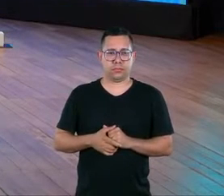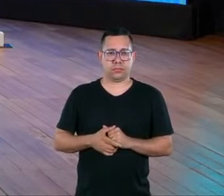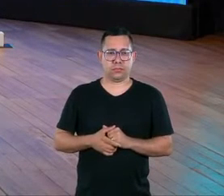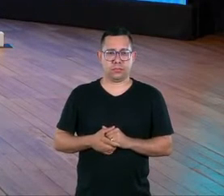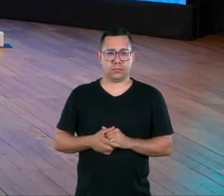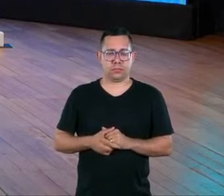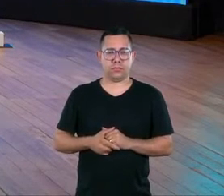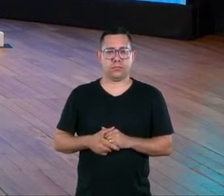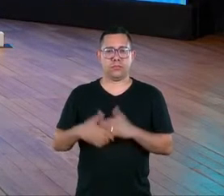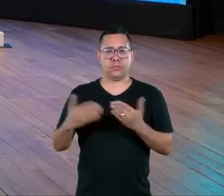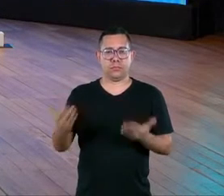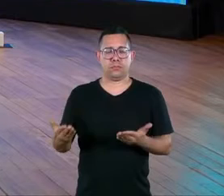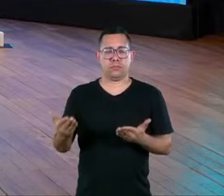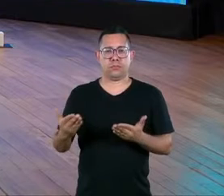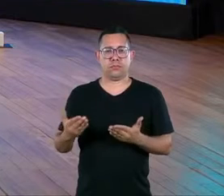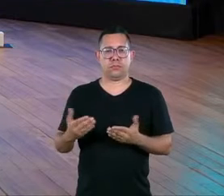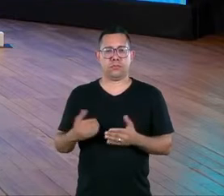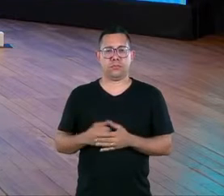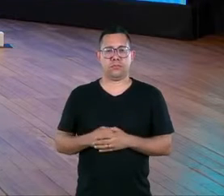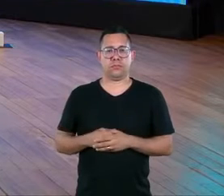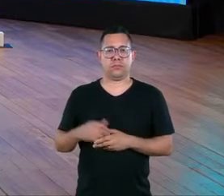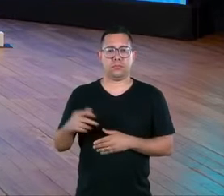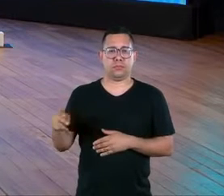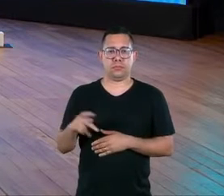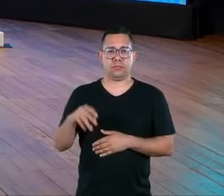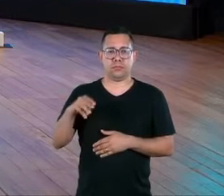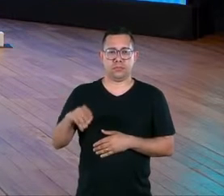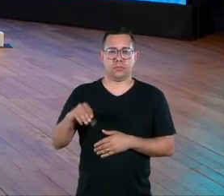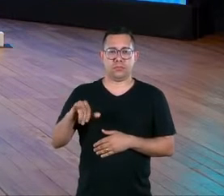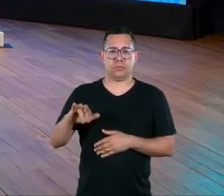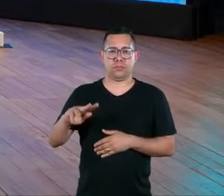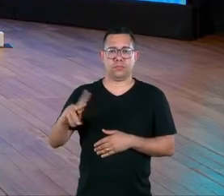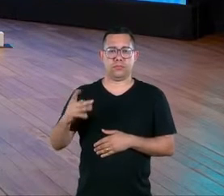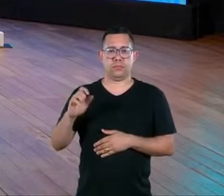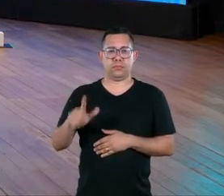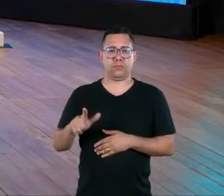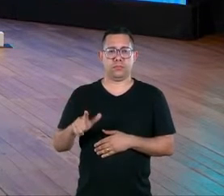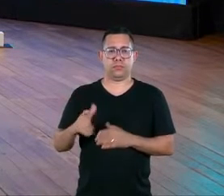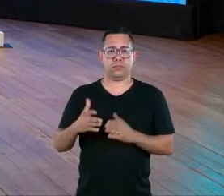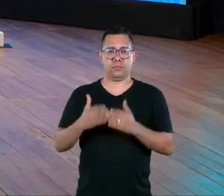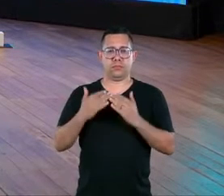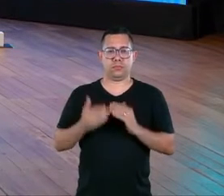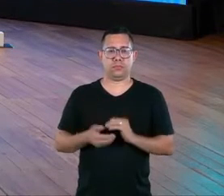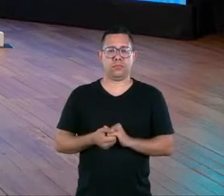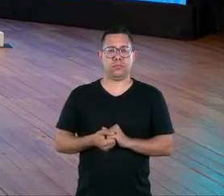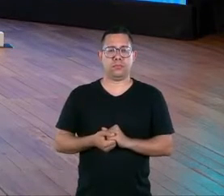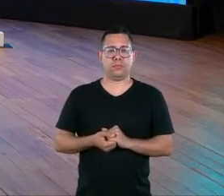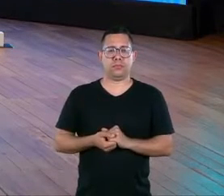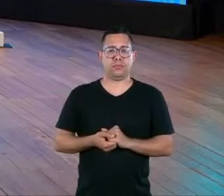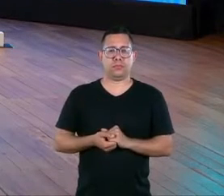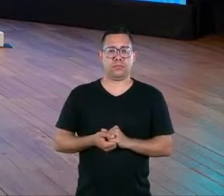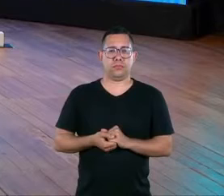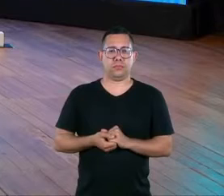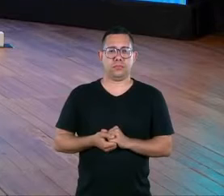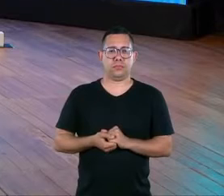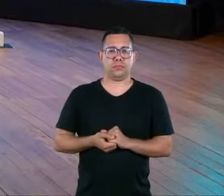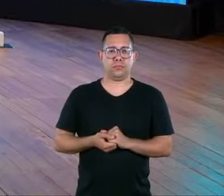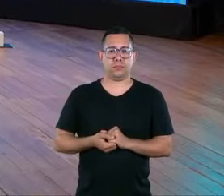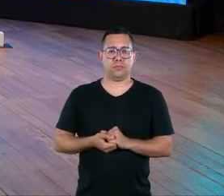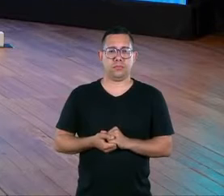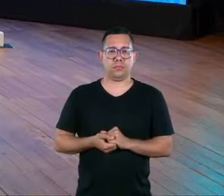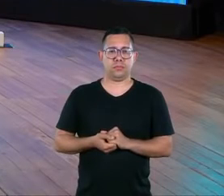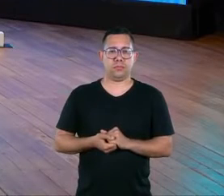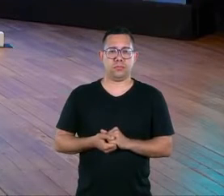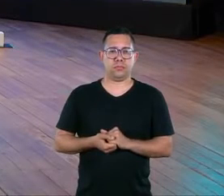Passo a fala agora direto para o professor Michel. Por favor, professor. Boa noite.